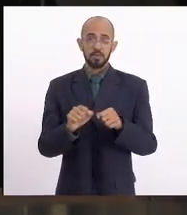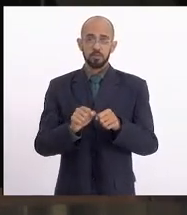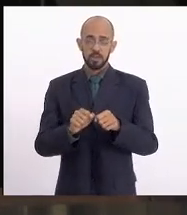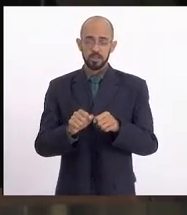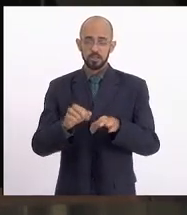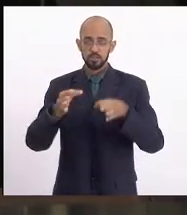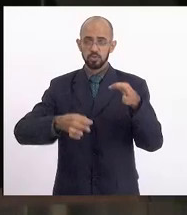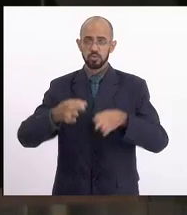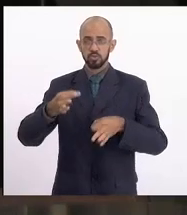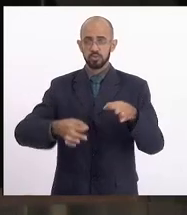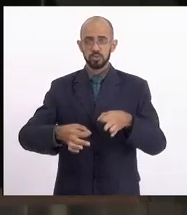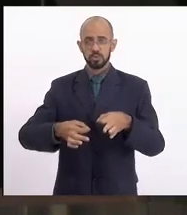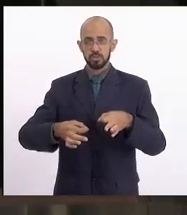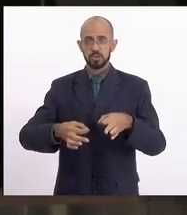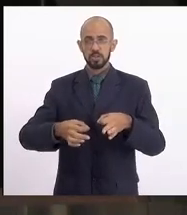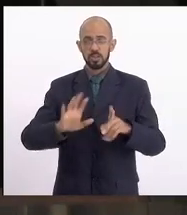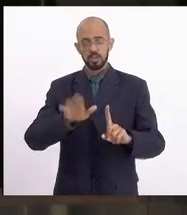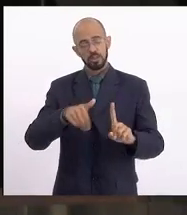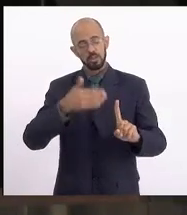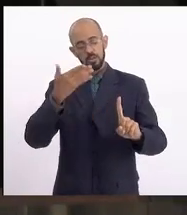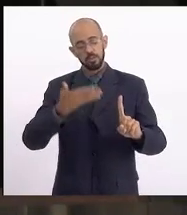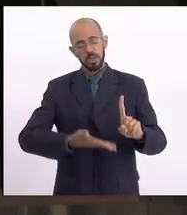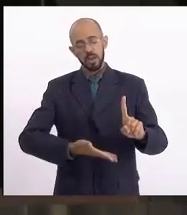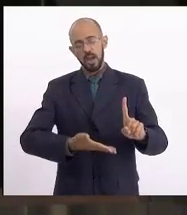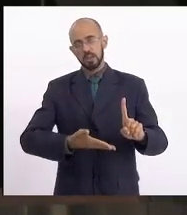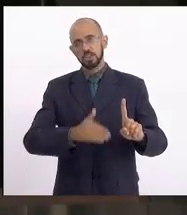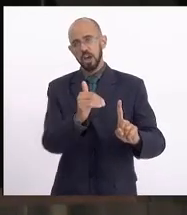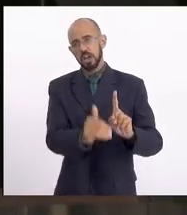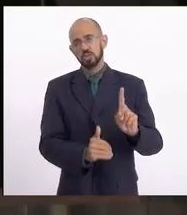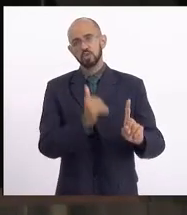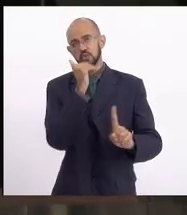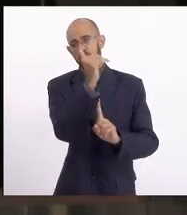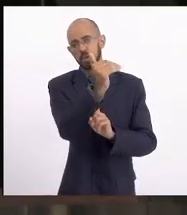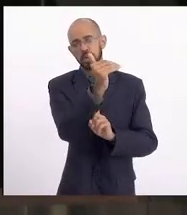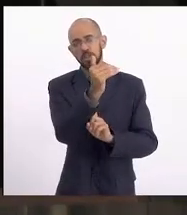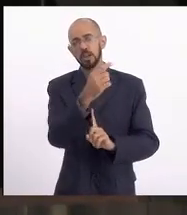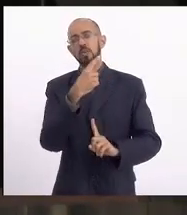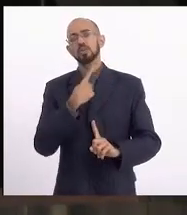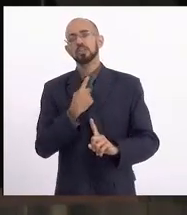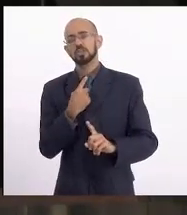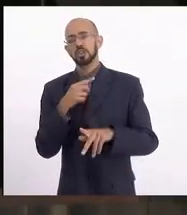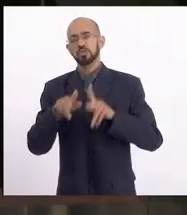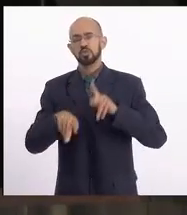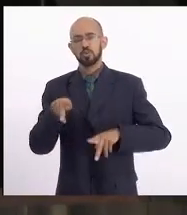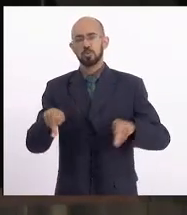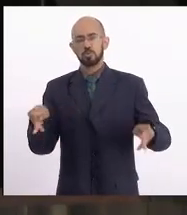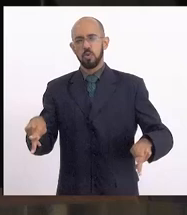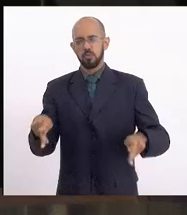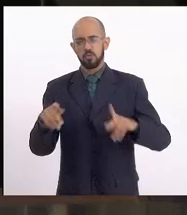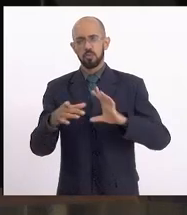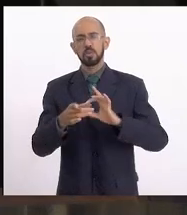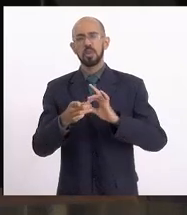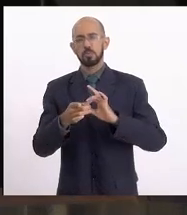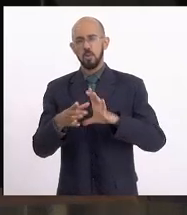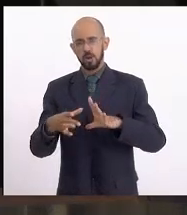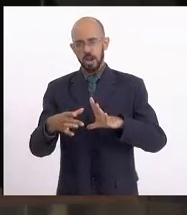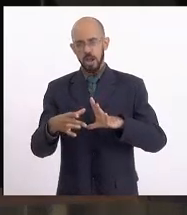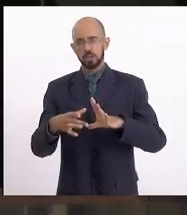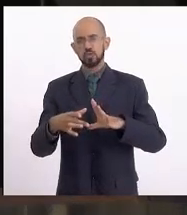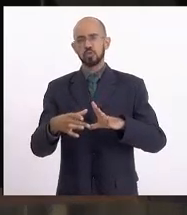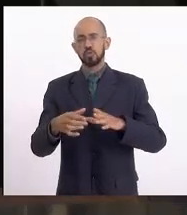fez-se justiça e fez-se homenagem à soberania popular, que de maneira democrática e